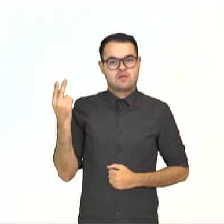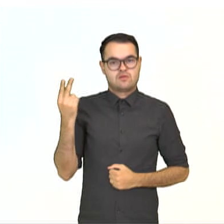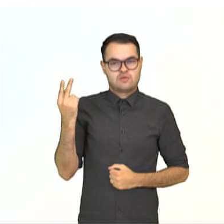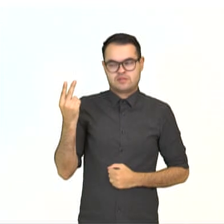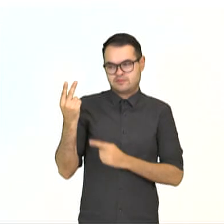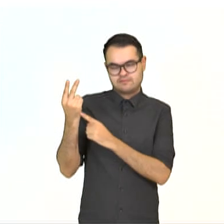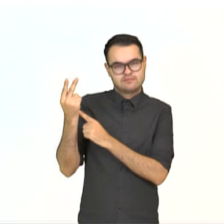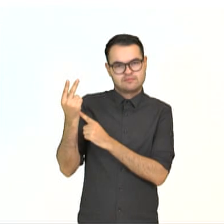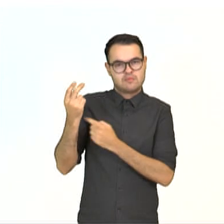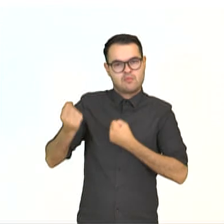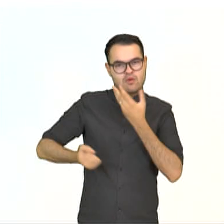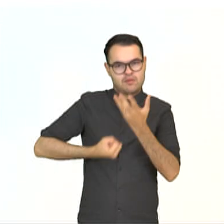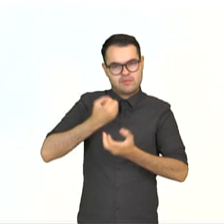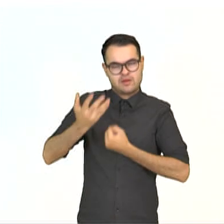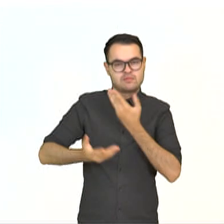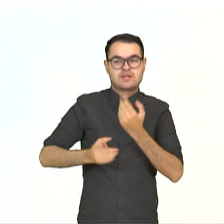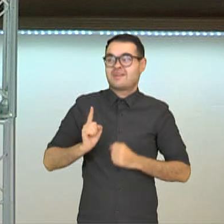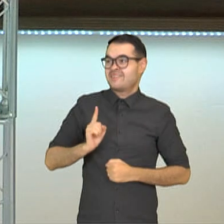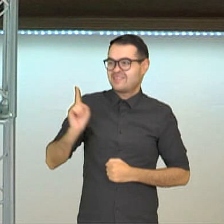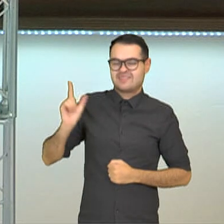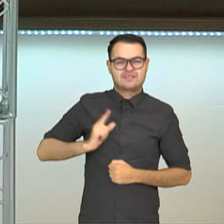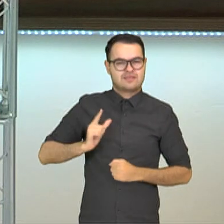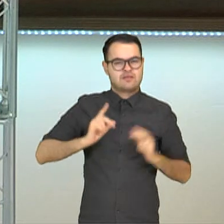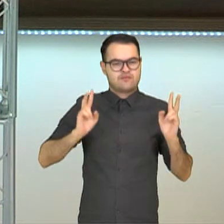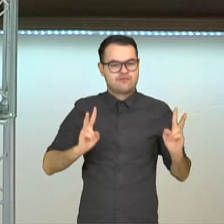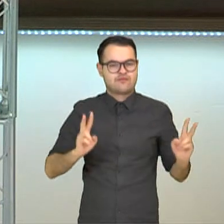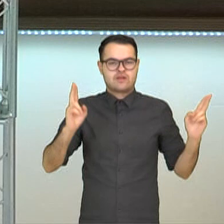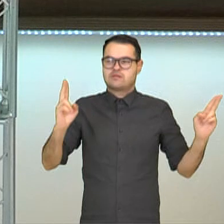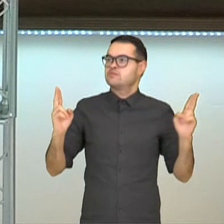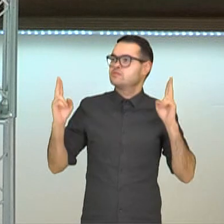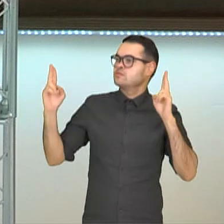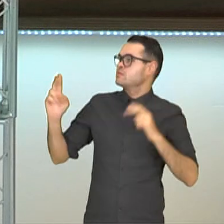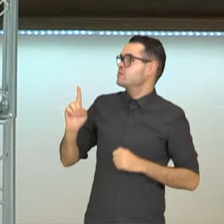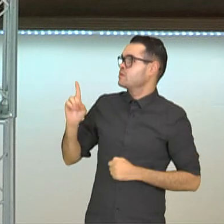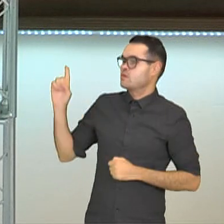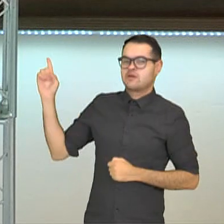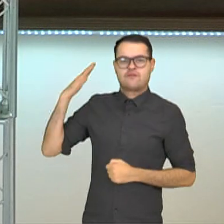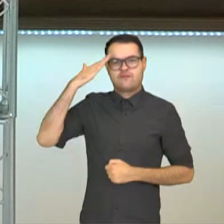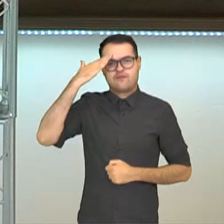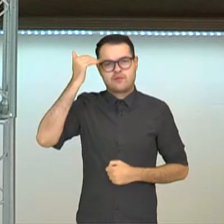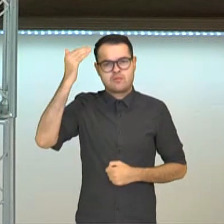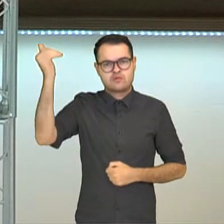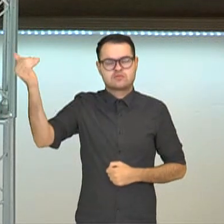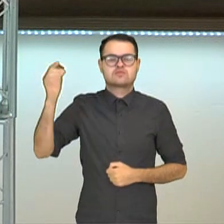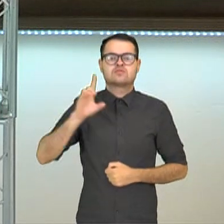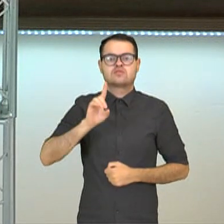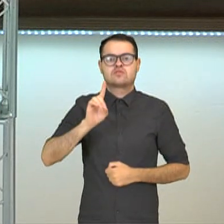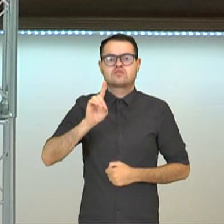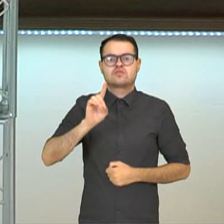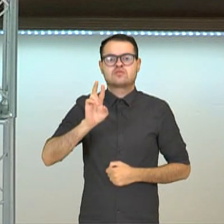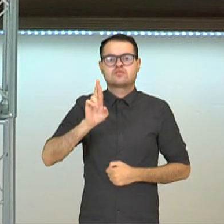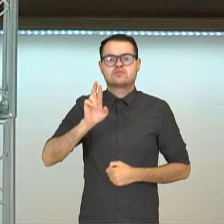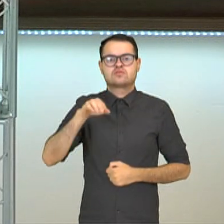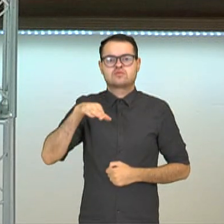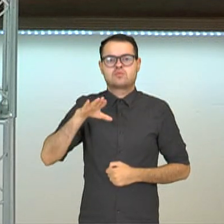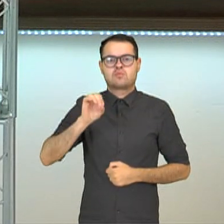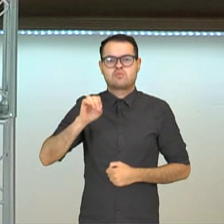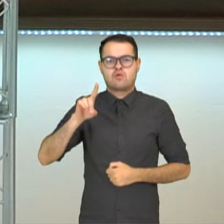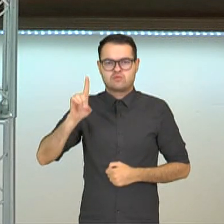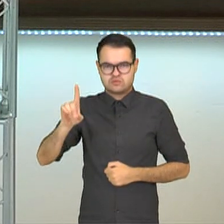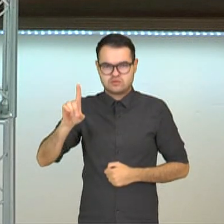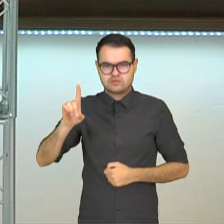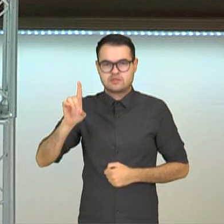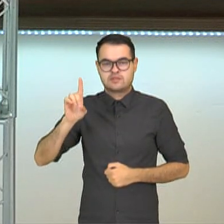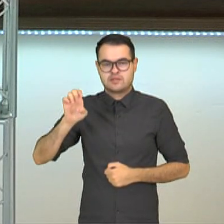número 2. Aqui nós temos um fragmento de um poema muito famoso de Carlos Drummond de Andrade, chamado Poema de Sete